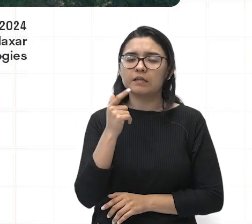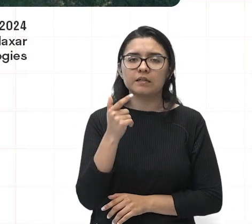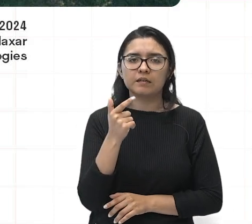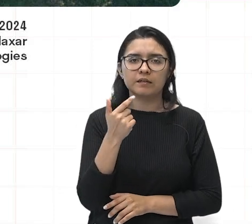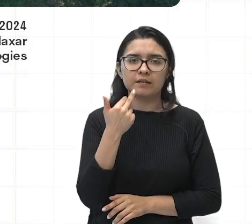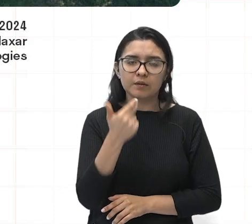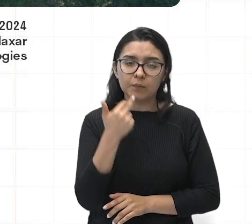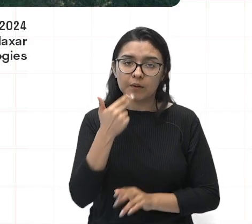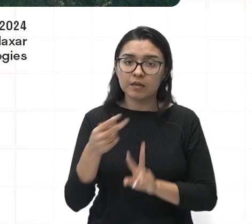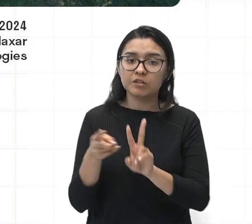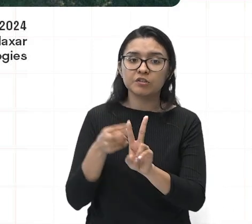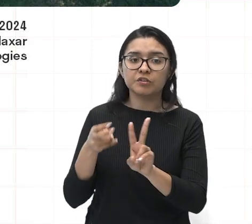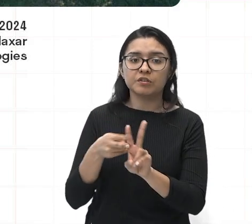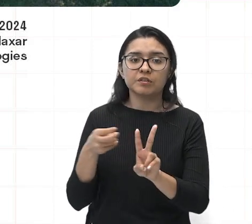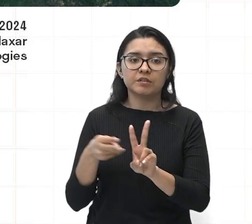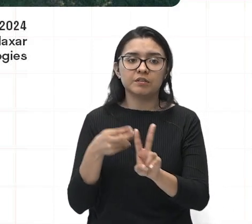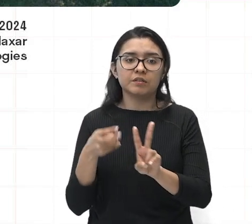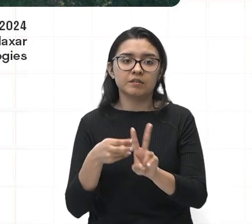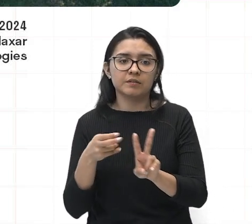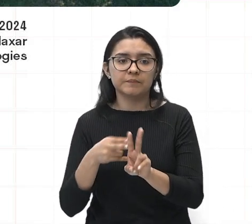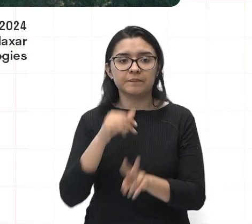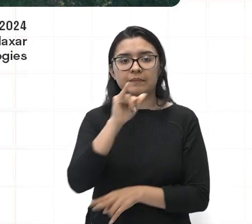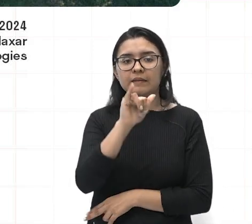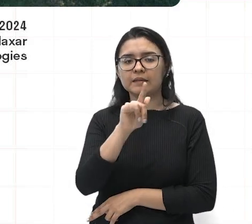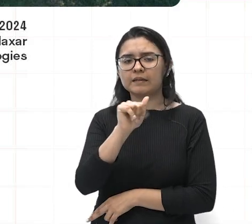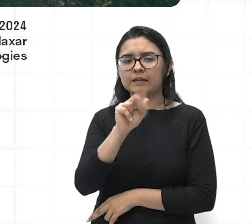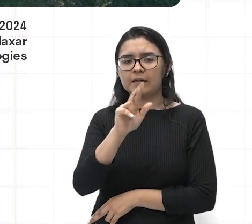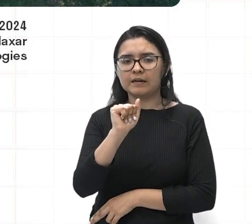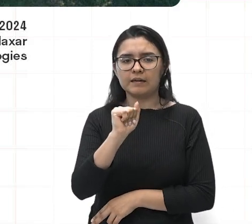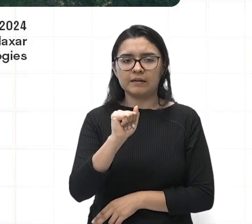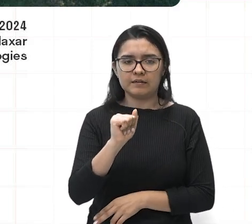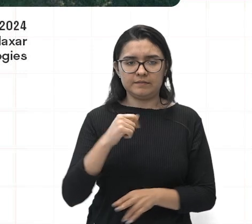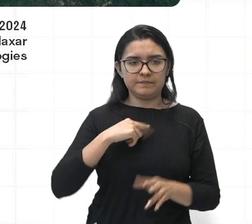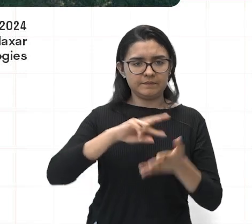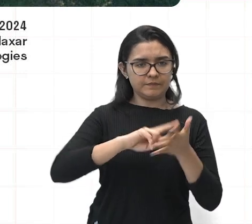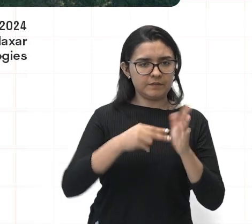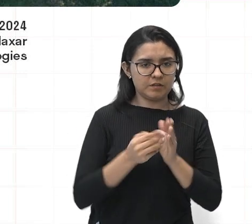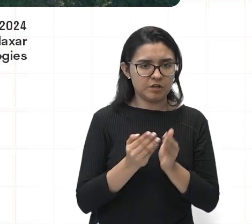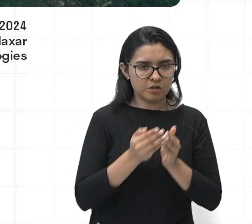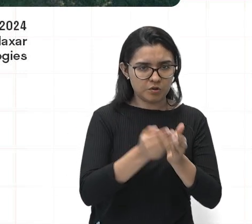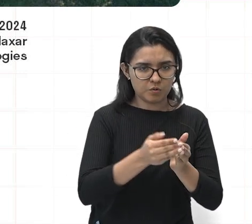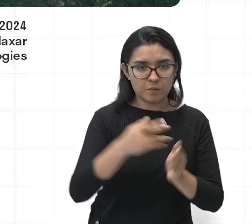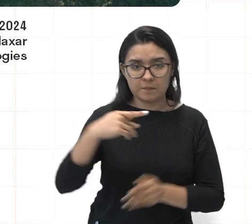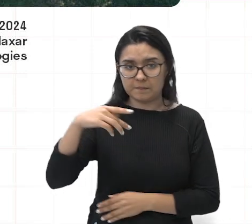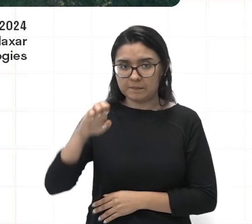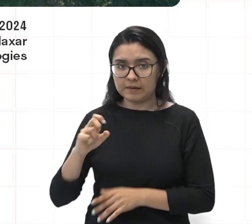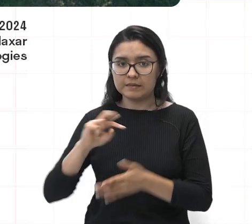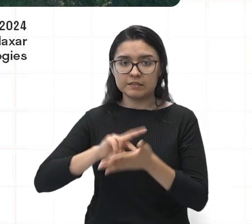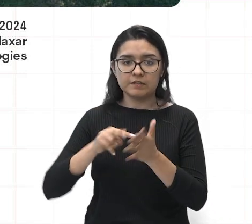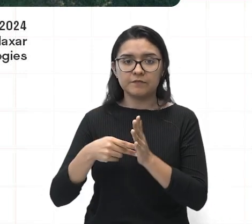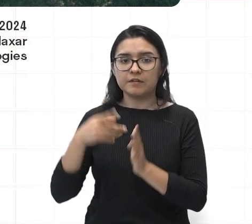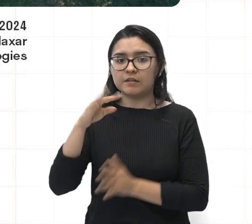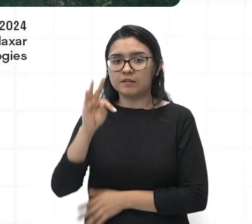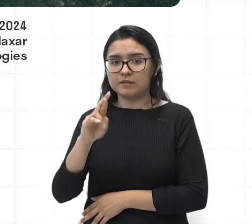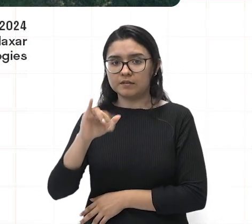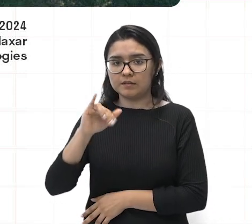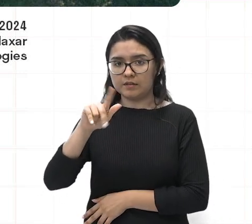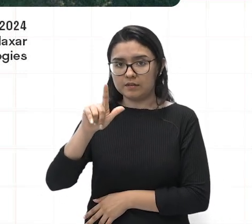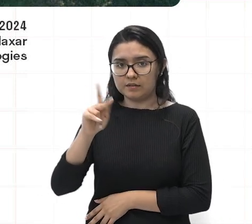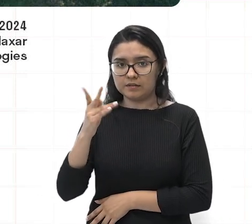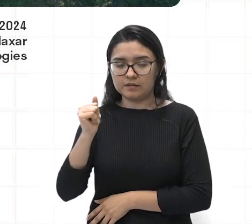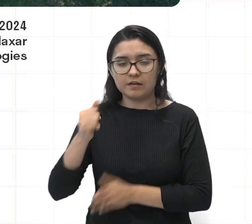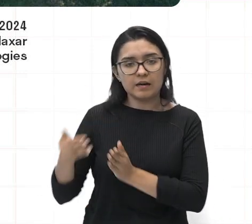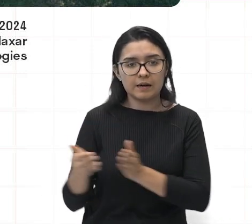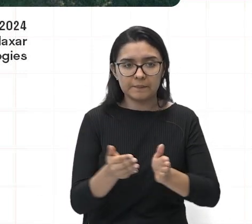de igara, quer dizer igara quer dizer canoa e pé quer dizer trilha ou caminho. E aí